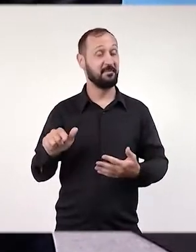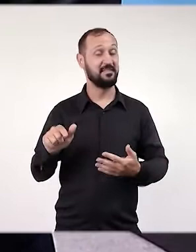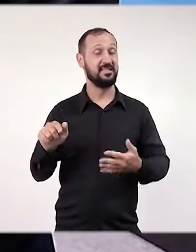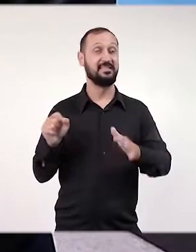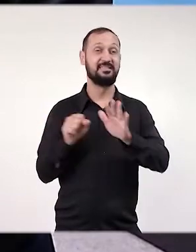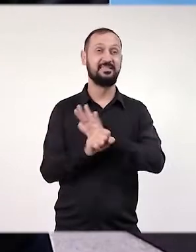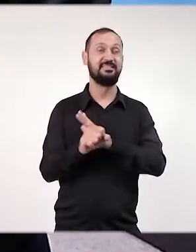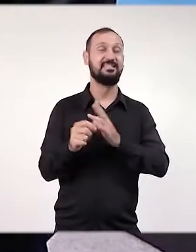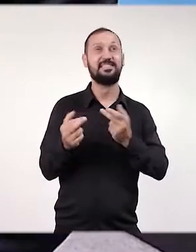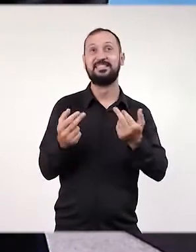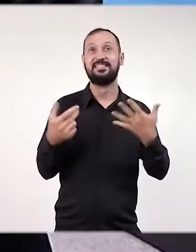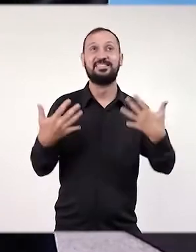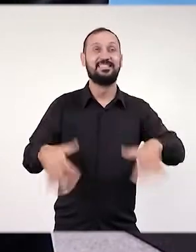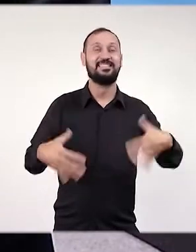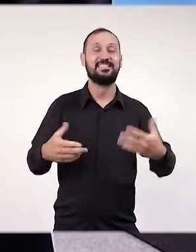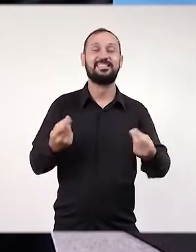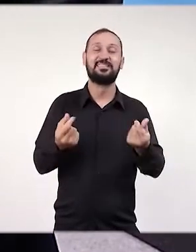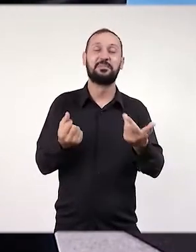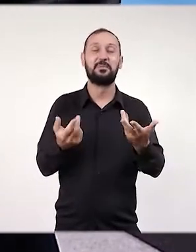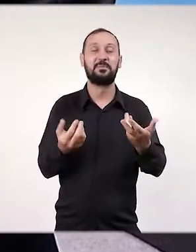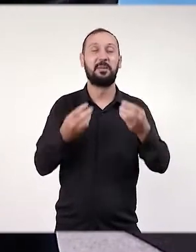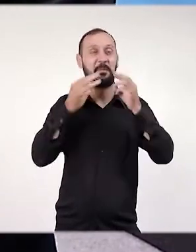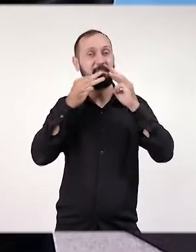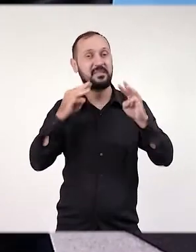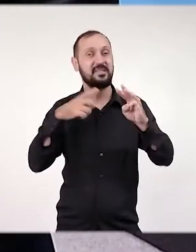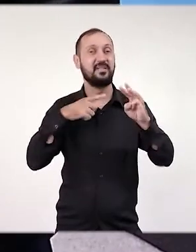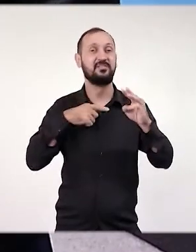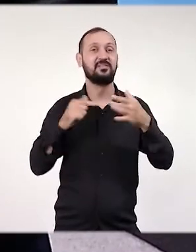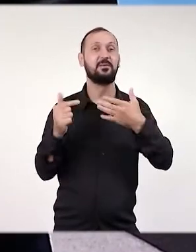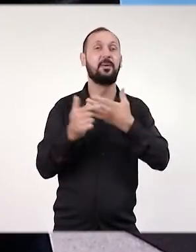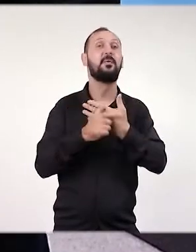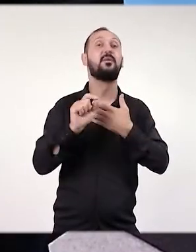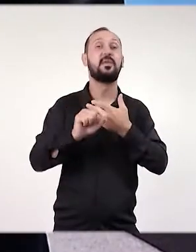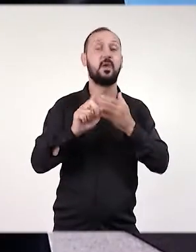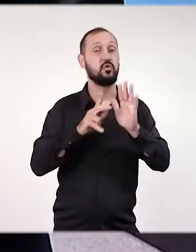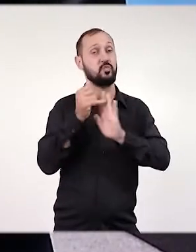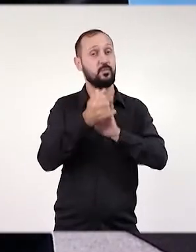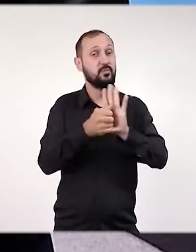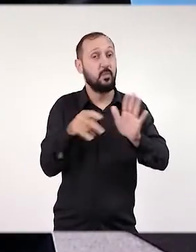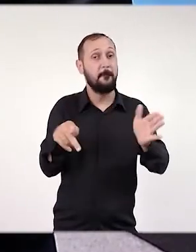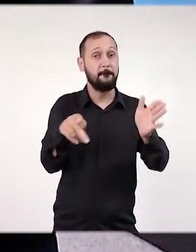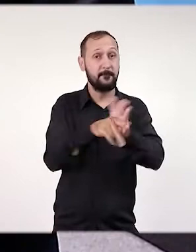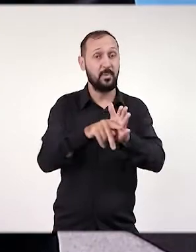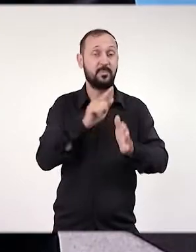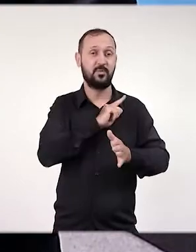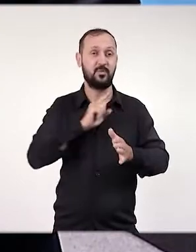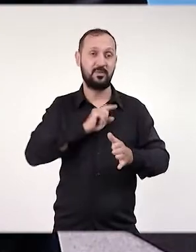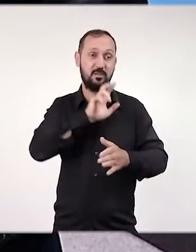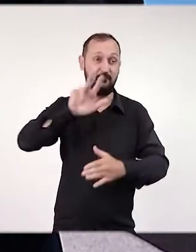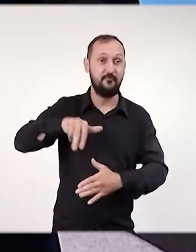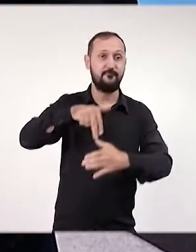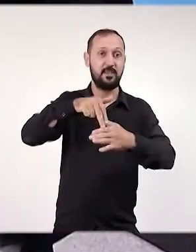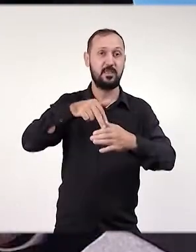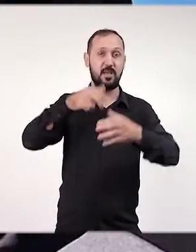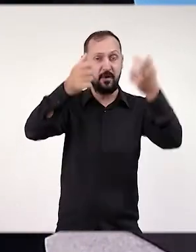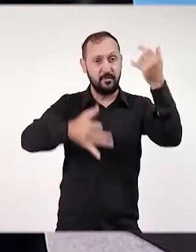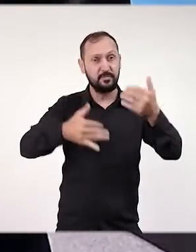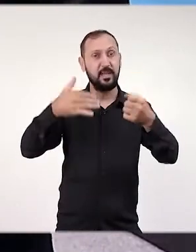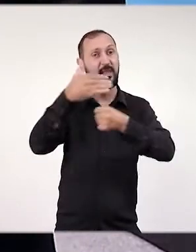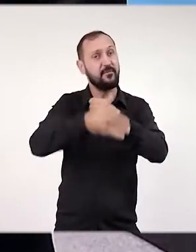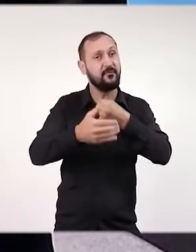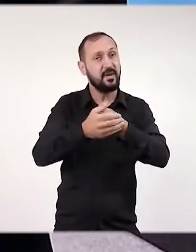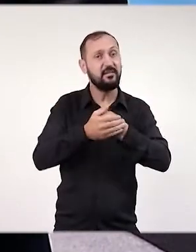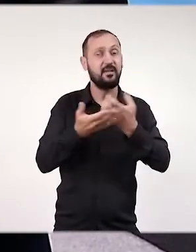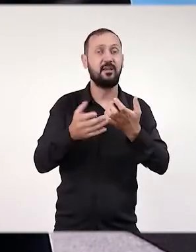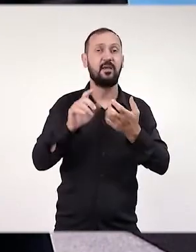recebo a indicação como uma missão de cumprir um papel que é aqui defender os projetos do governo, que são